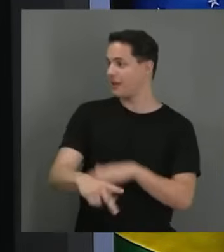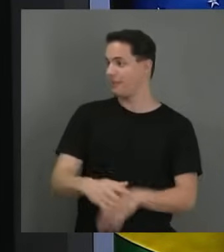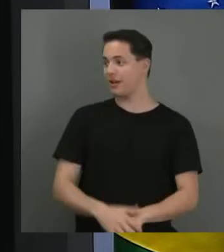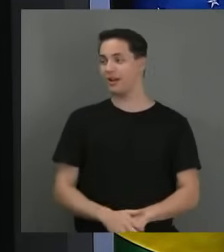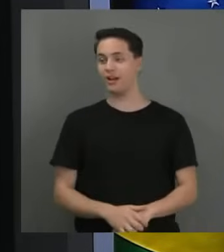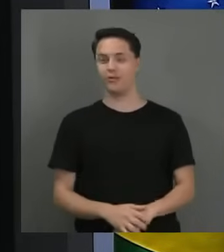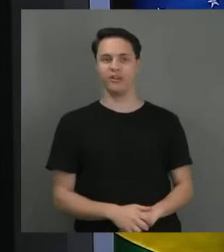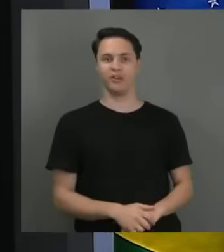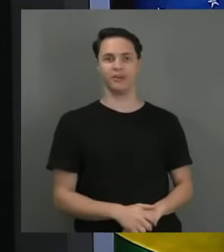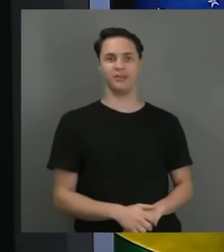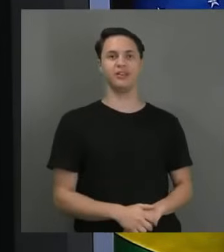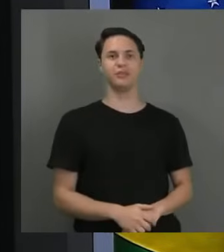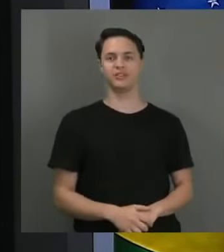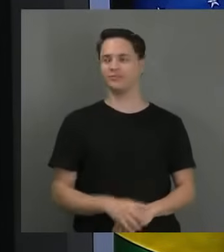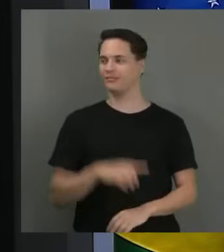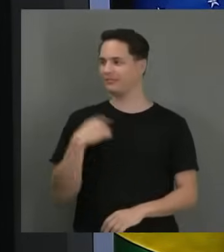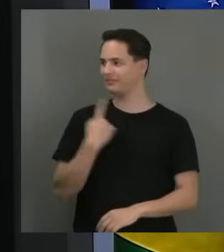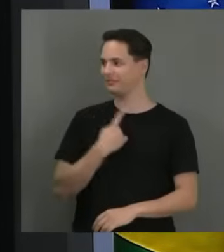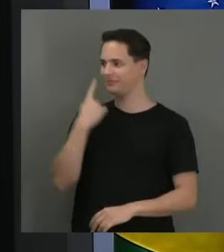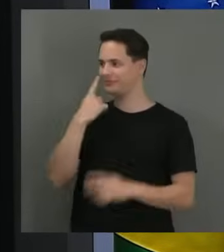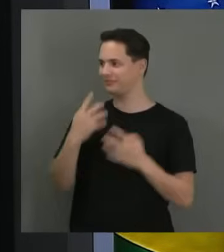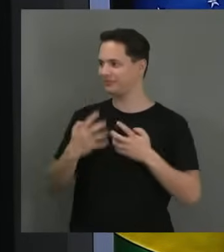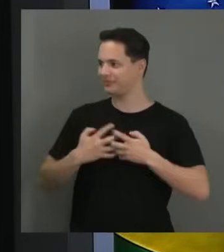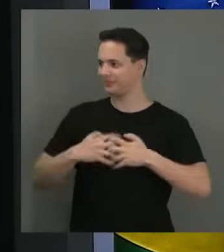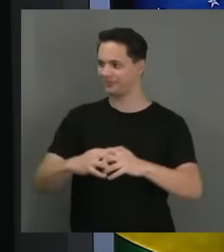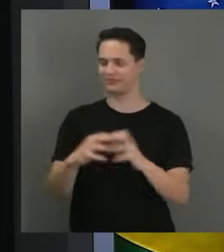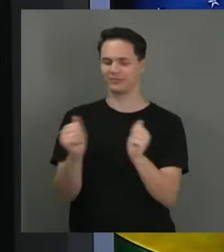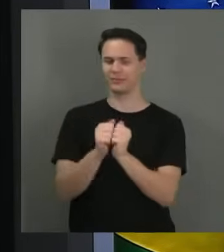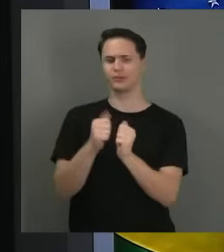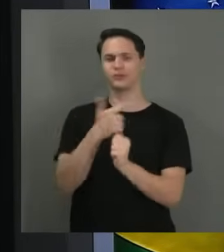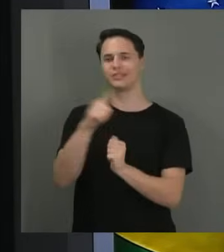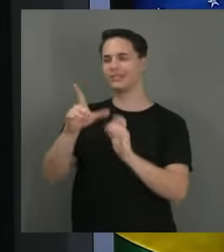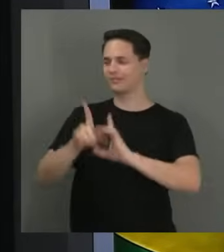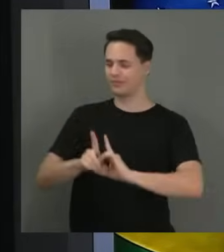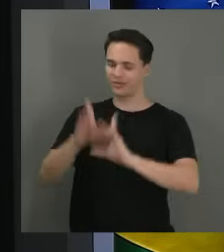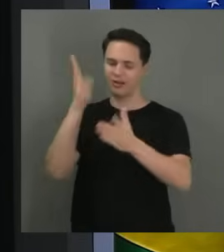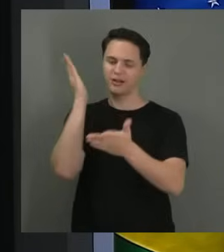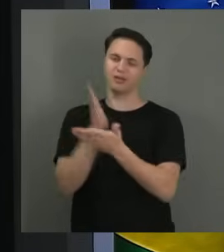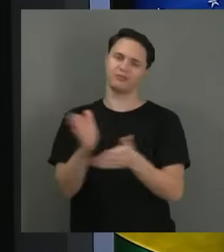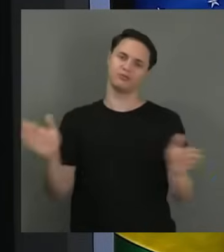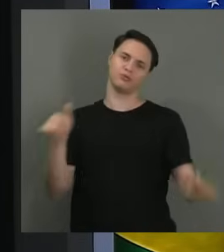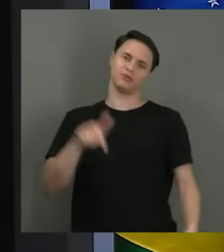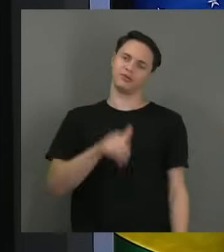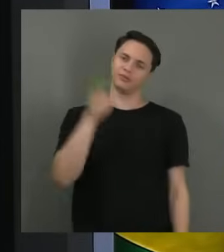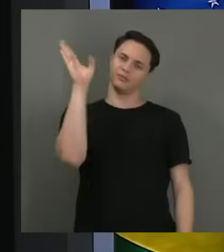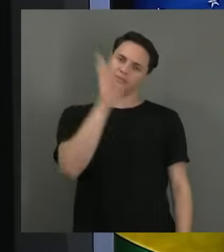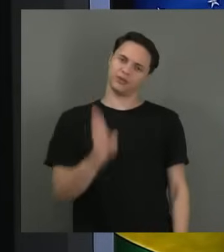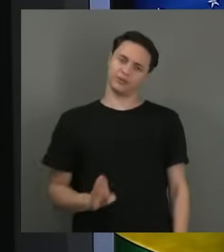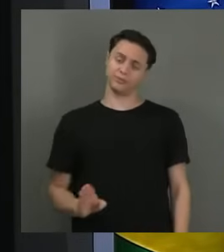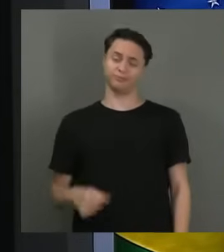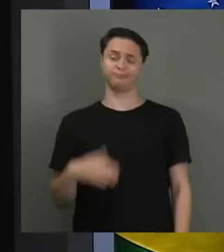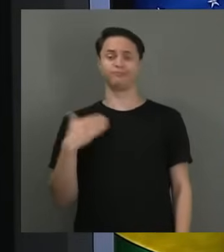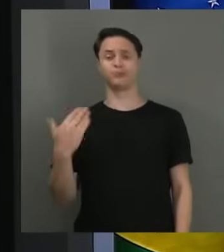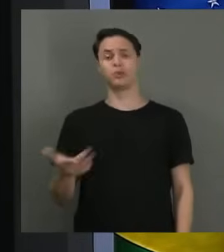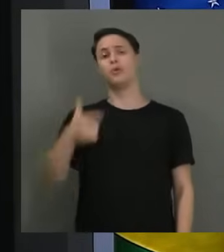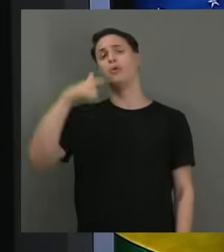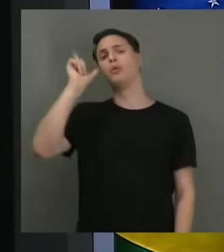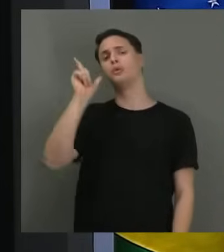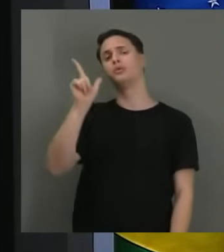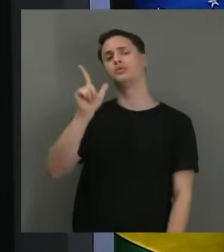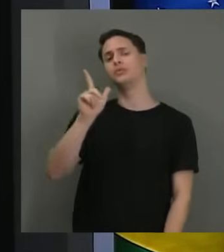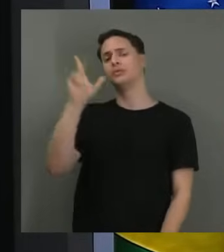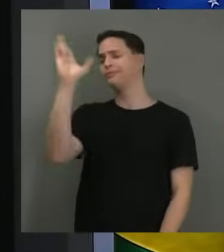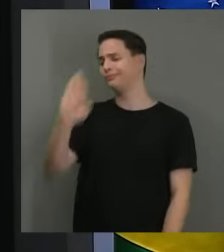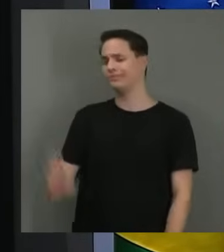não existe mais democracia na República Federativa do Brasil. Mas ontem o brasileiro